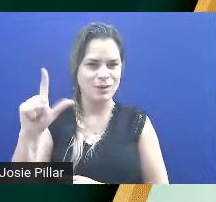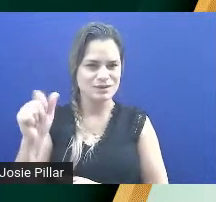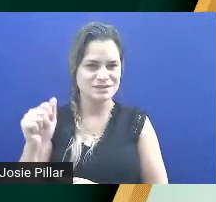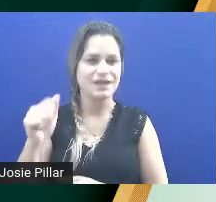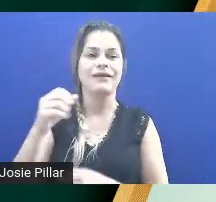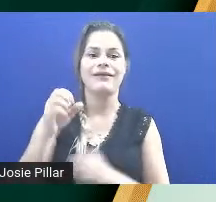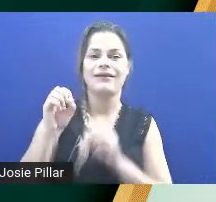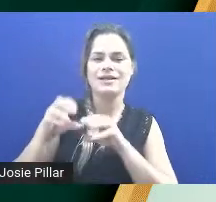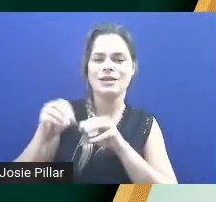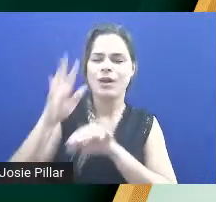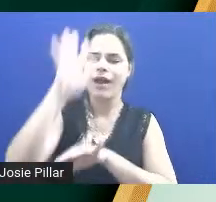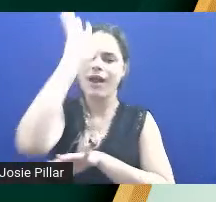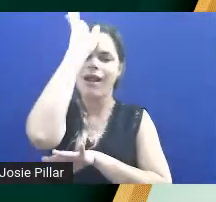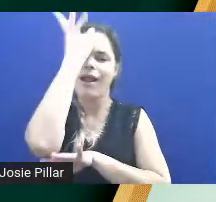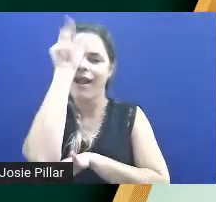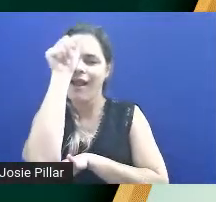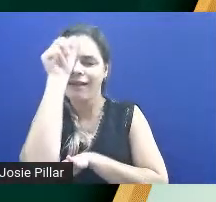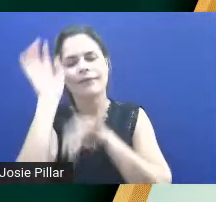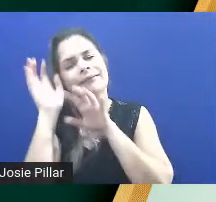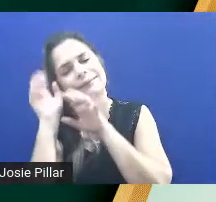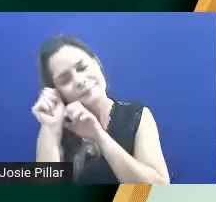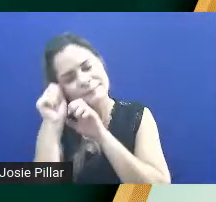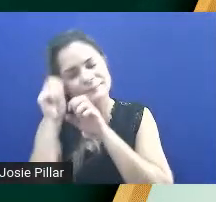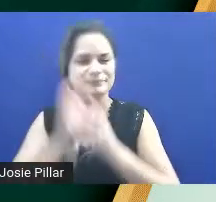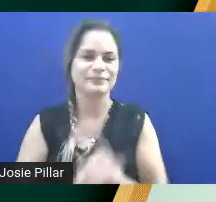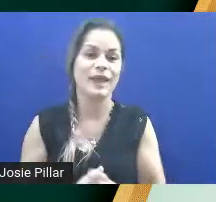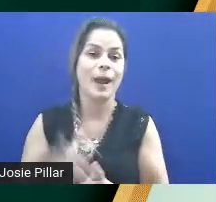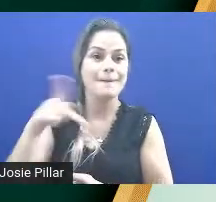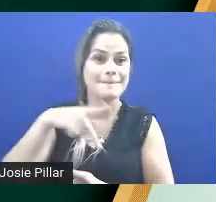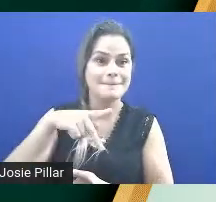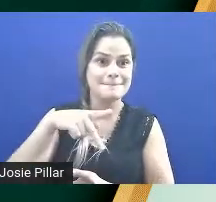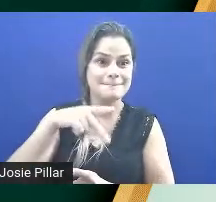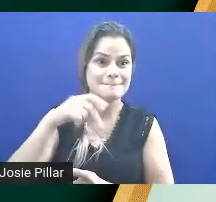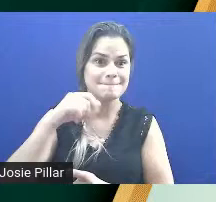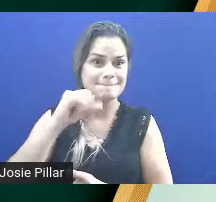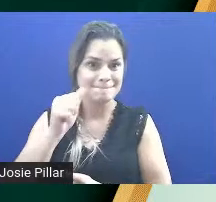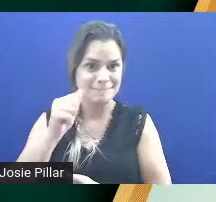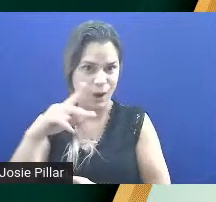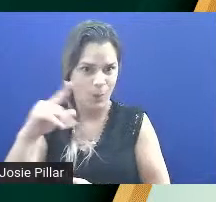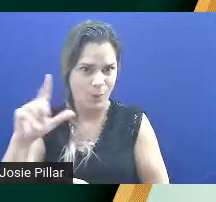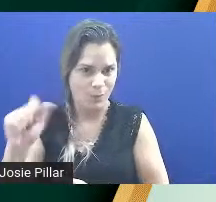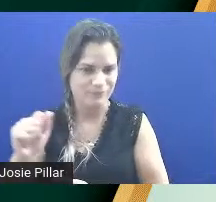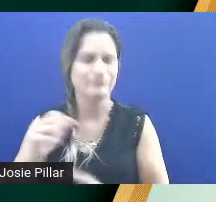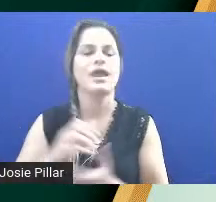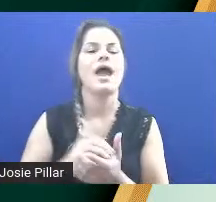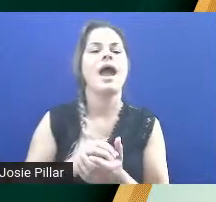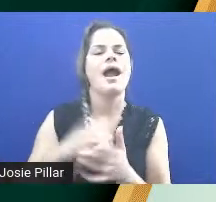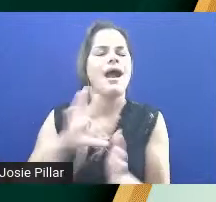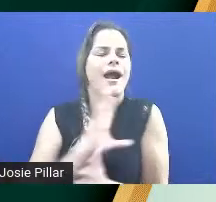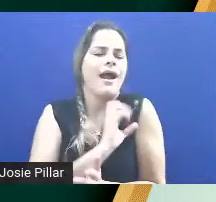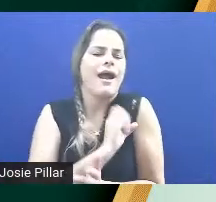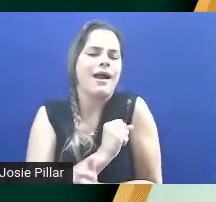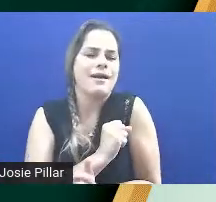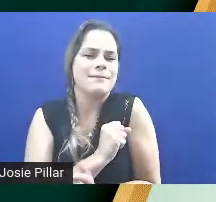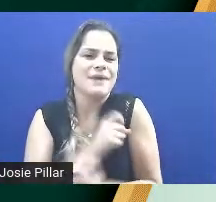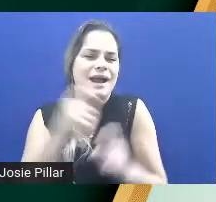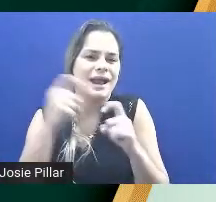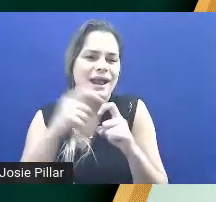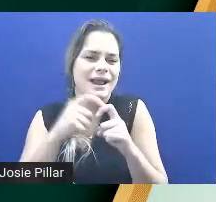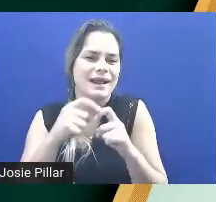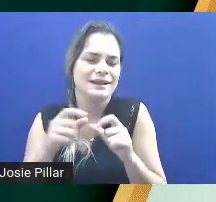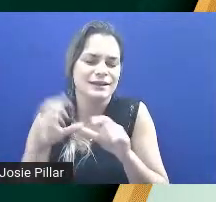tirarem uma soneca. O prof. João Paulo fez todo mundo amar a clínica de pequenos e com seu teatro jamais nos